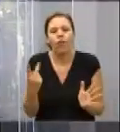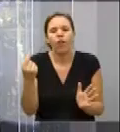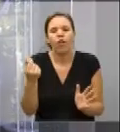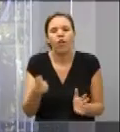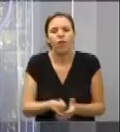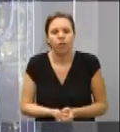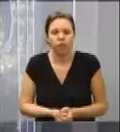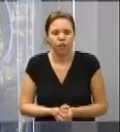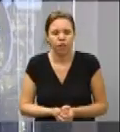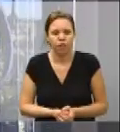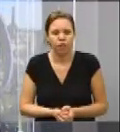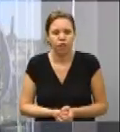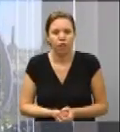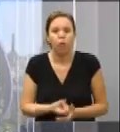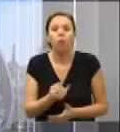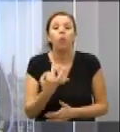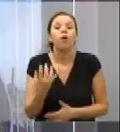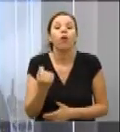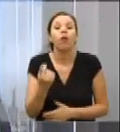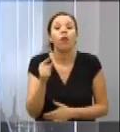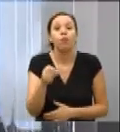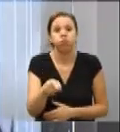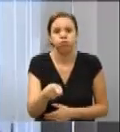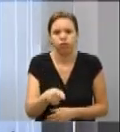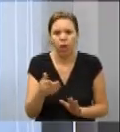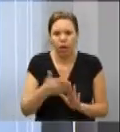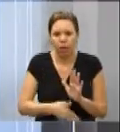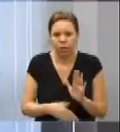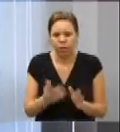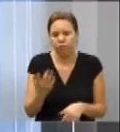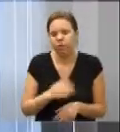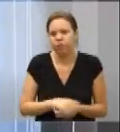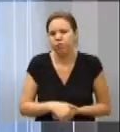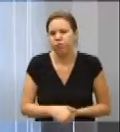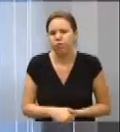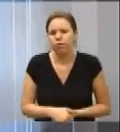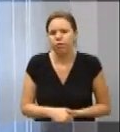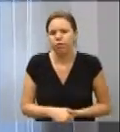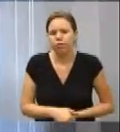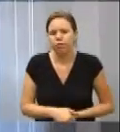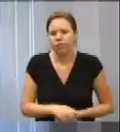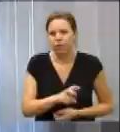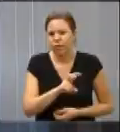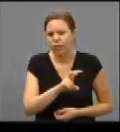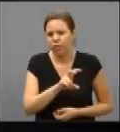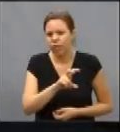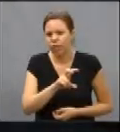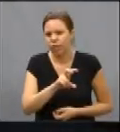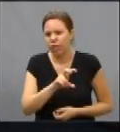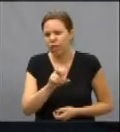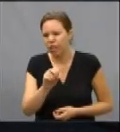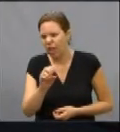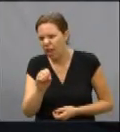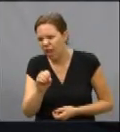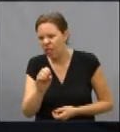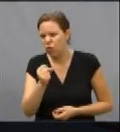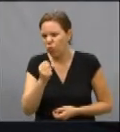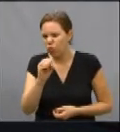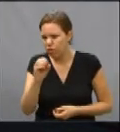Pensou? Átila, quanto custaria uma capa dessa? Por volta de 500, 800